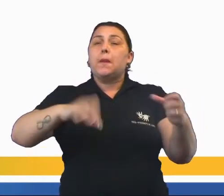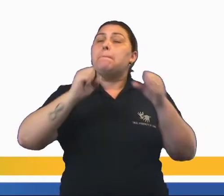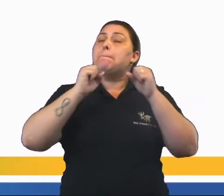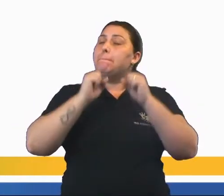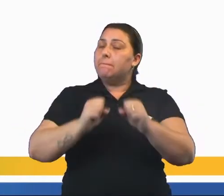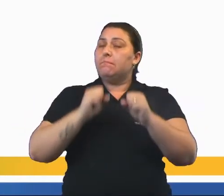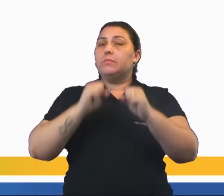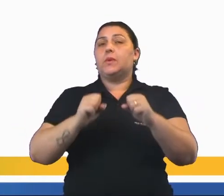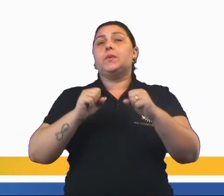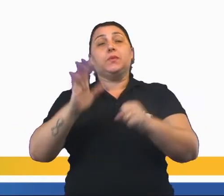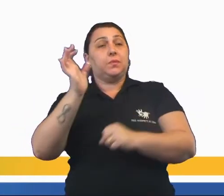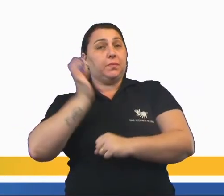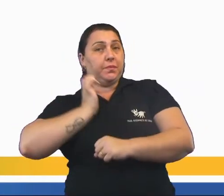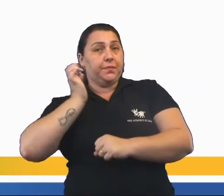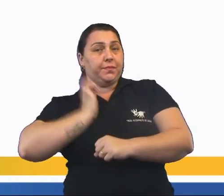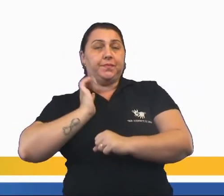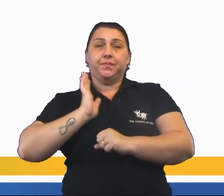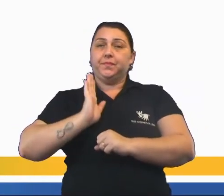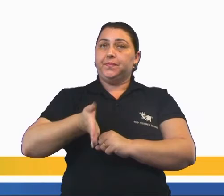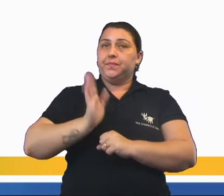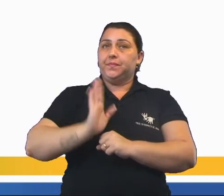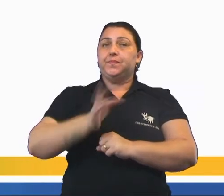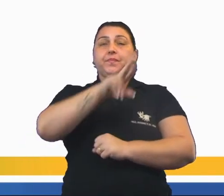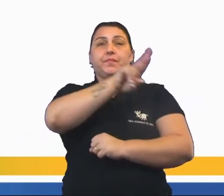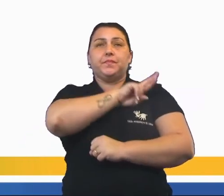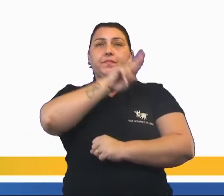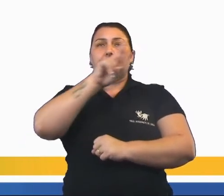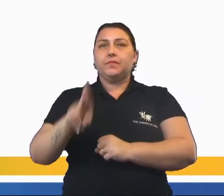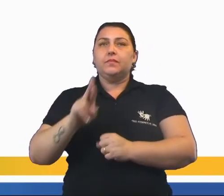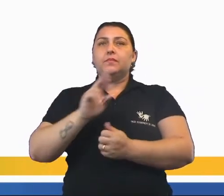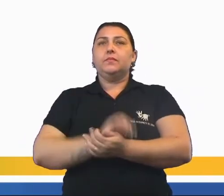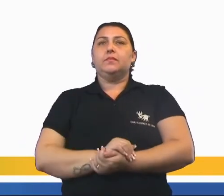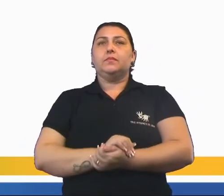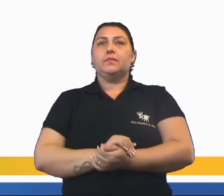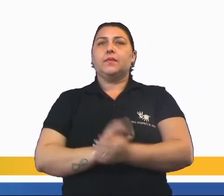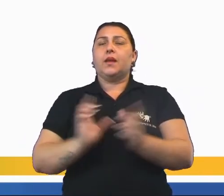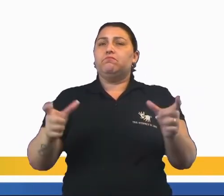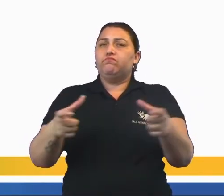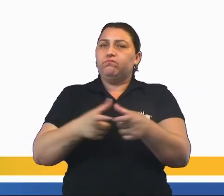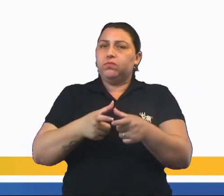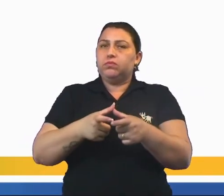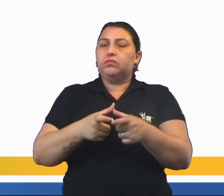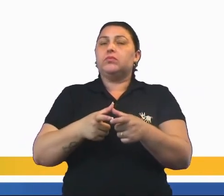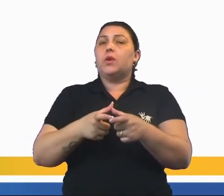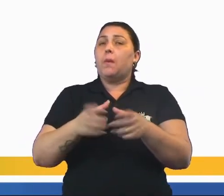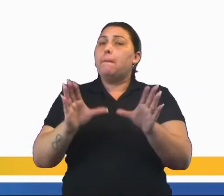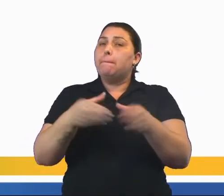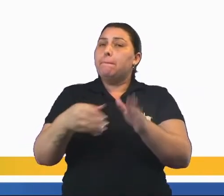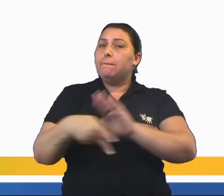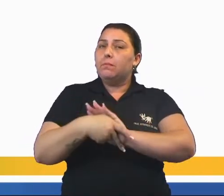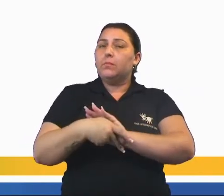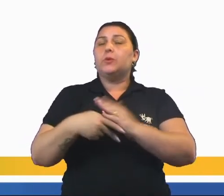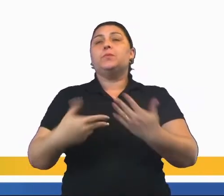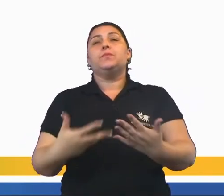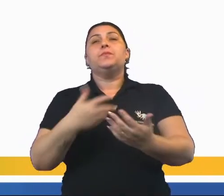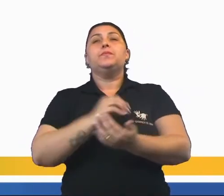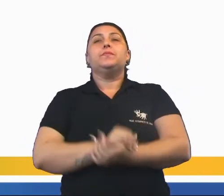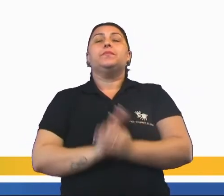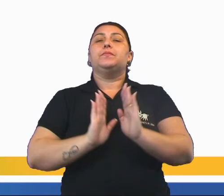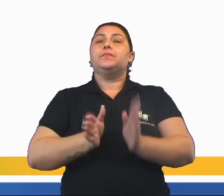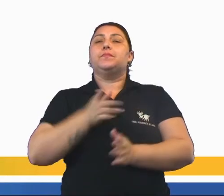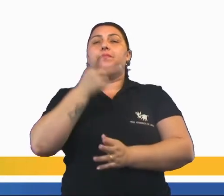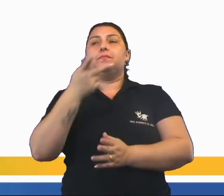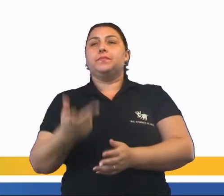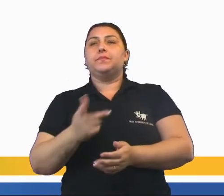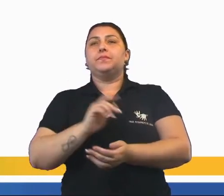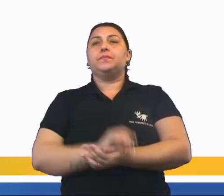pode discutir uma questão ética. Já a questão religiosa é amplitude restrita àquele grupo, não é? Já dissemos